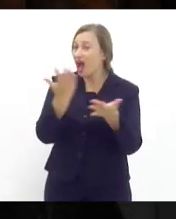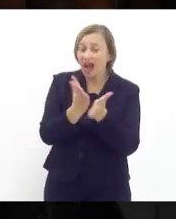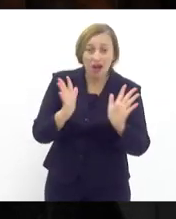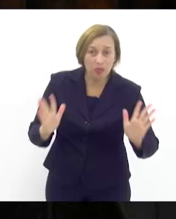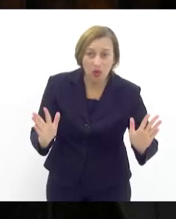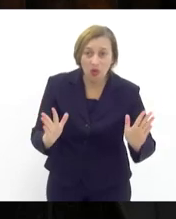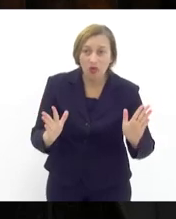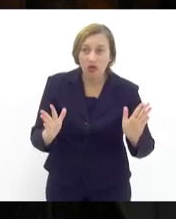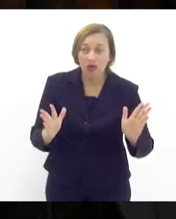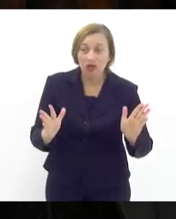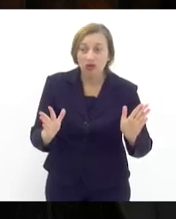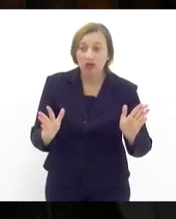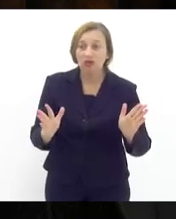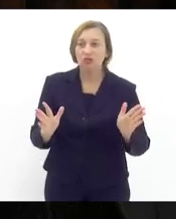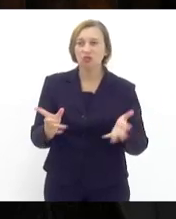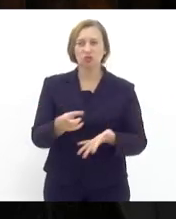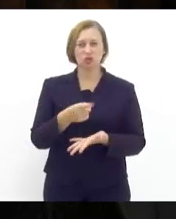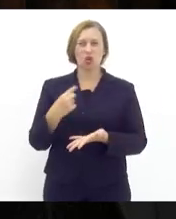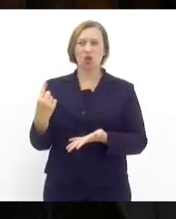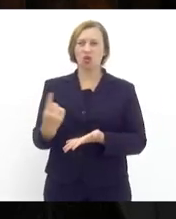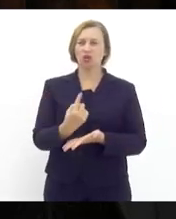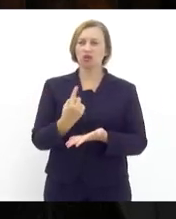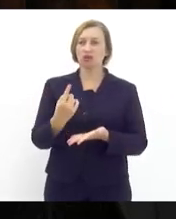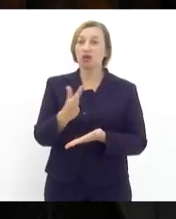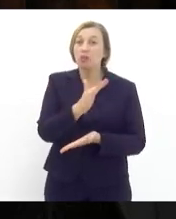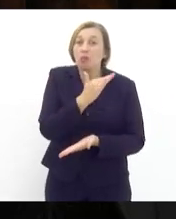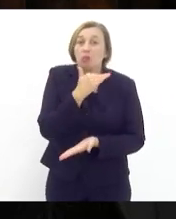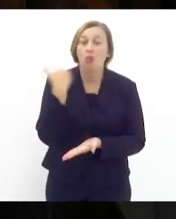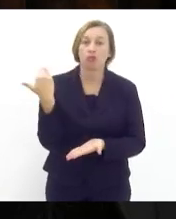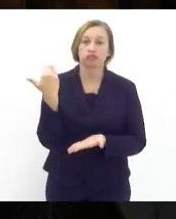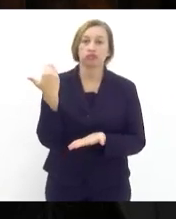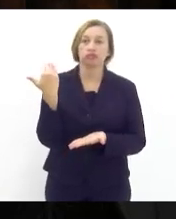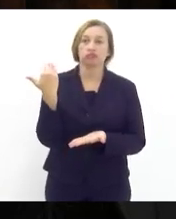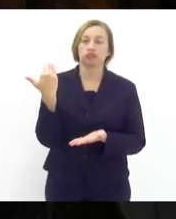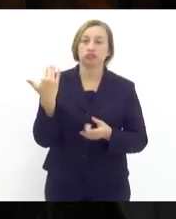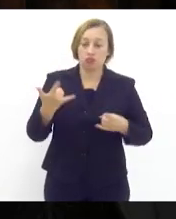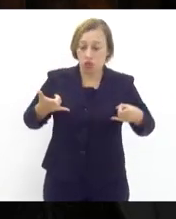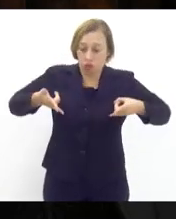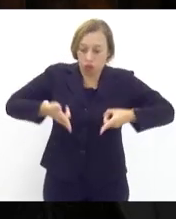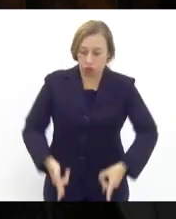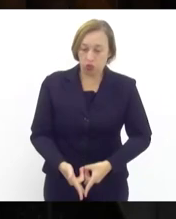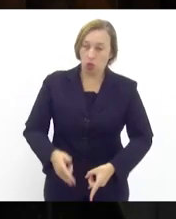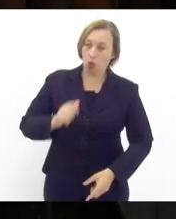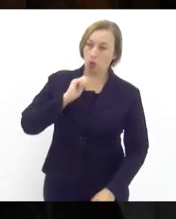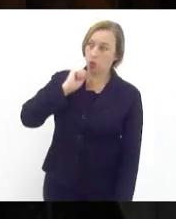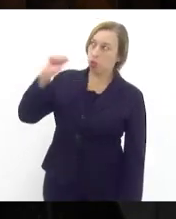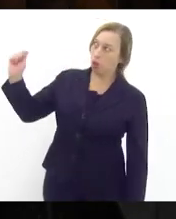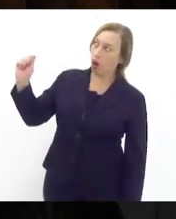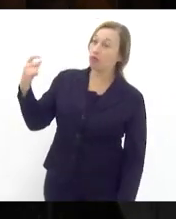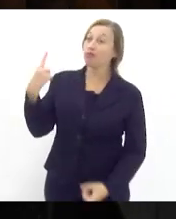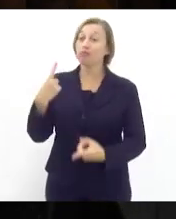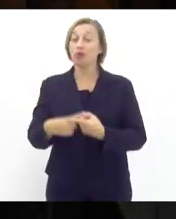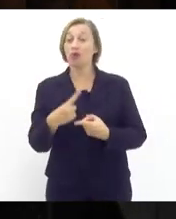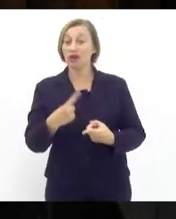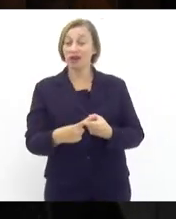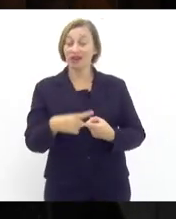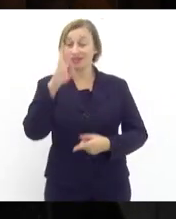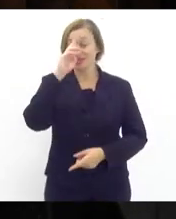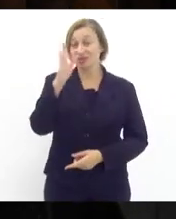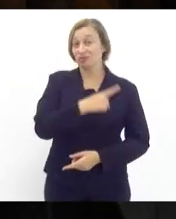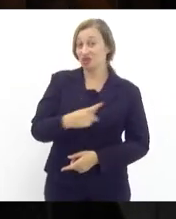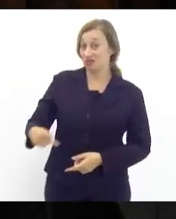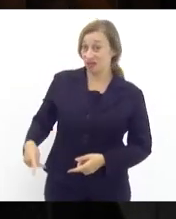anos estaremos mortos e enforcados Porque além disso o senhor